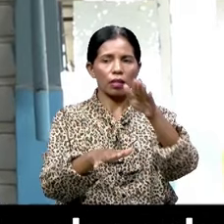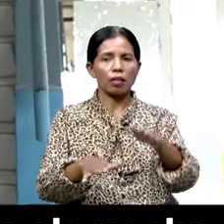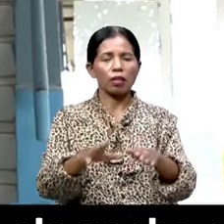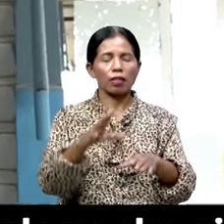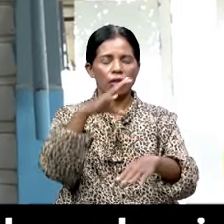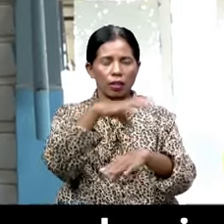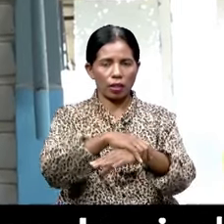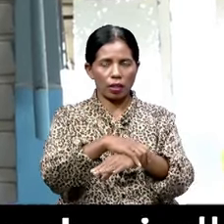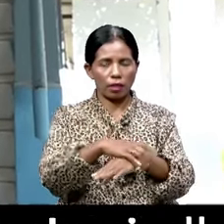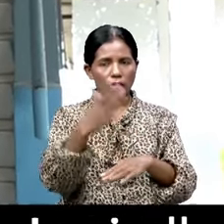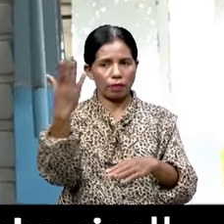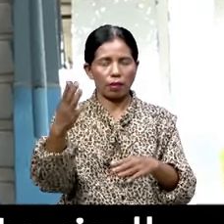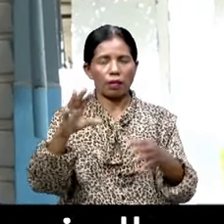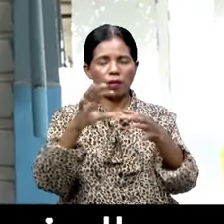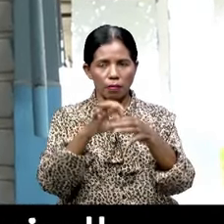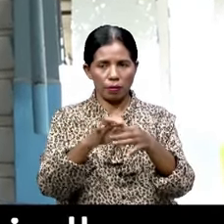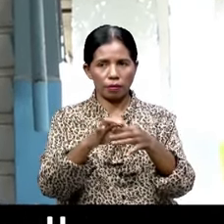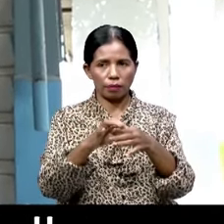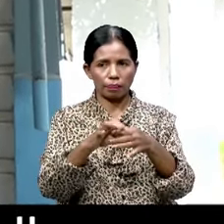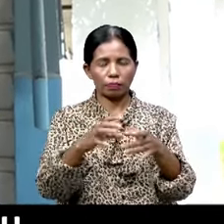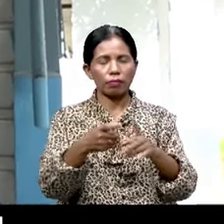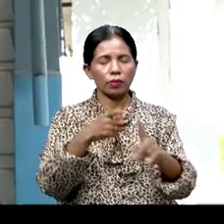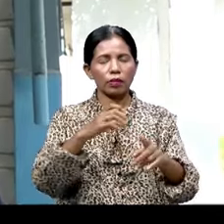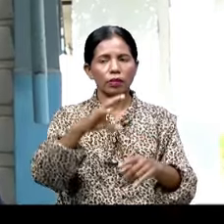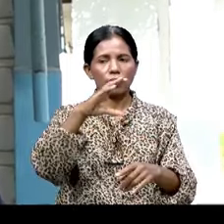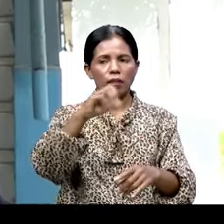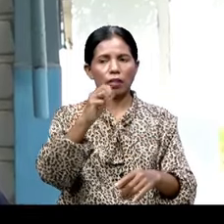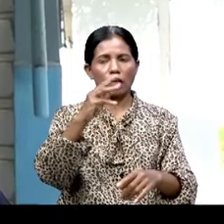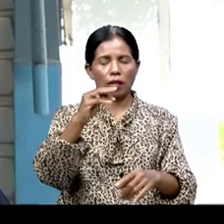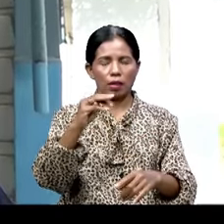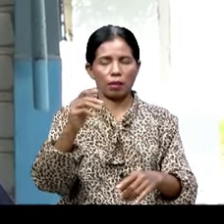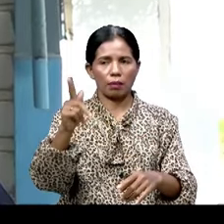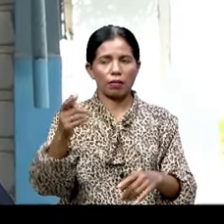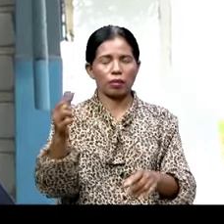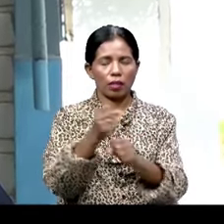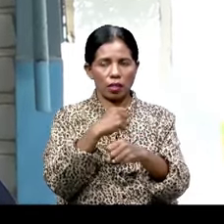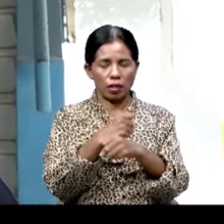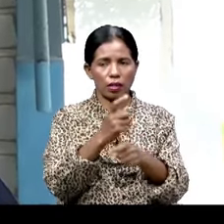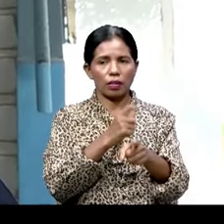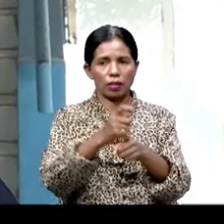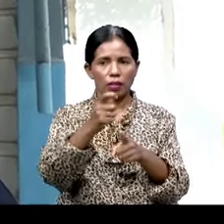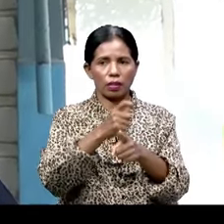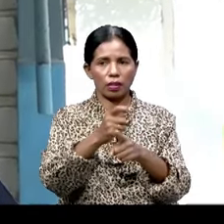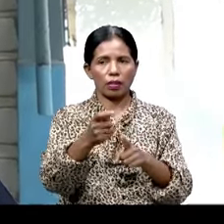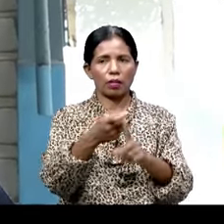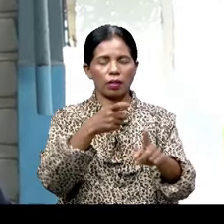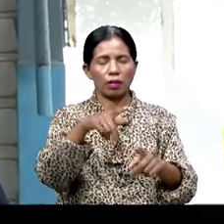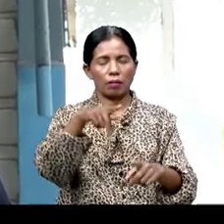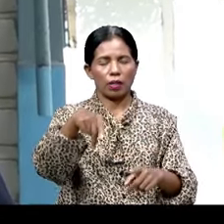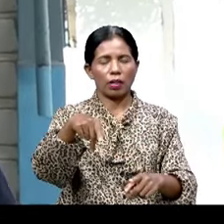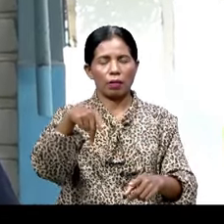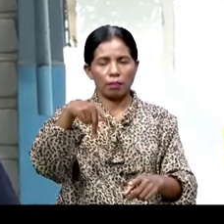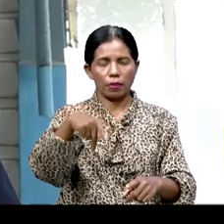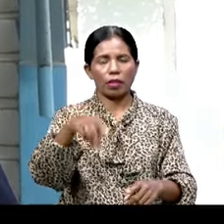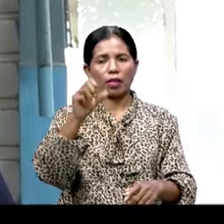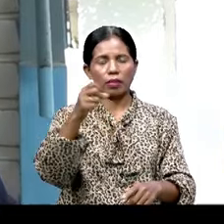kaptura sa mga membros usi gam nebe magsir halo treno usi poknung pesate niya nebe magsir halo